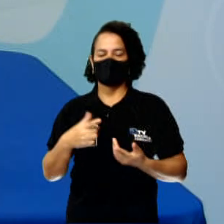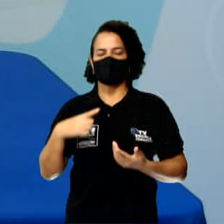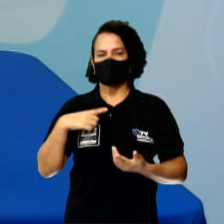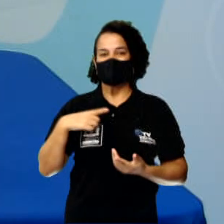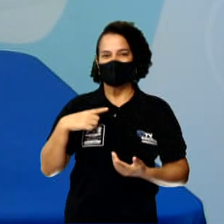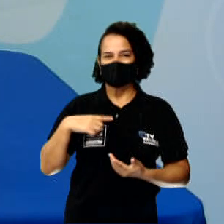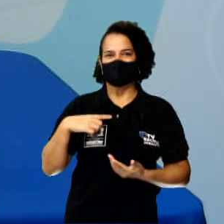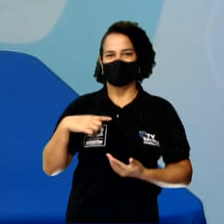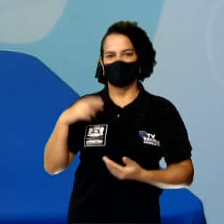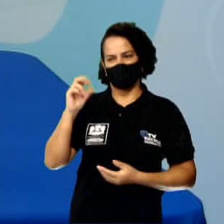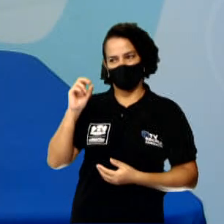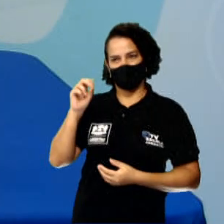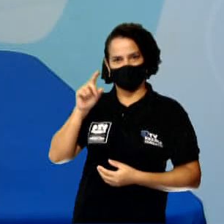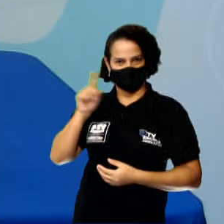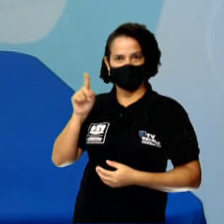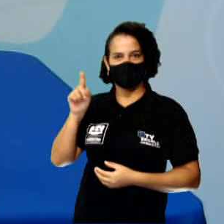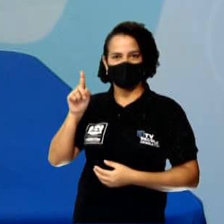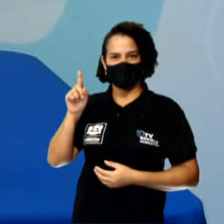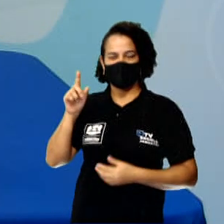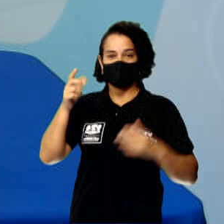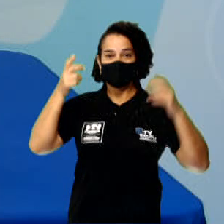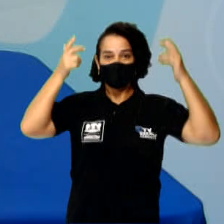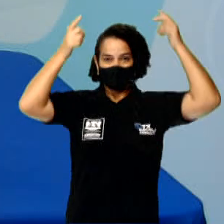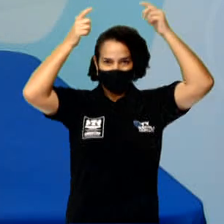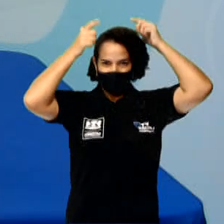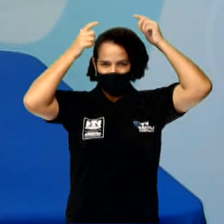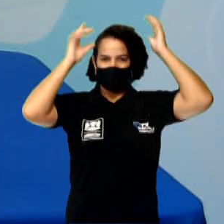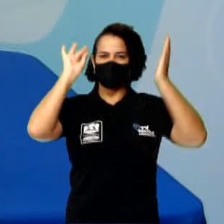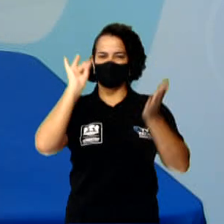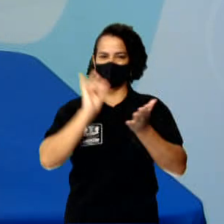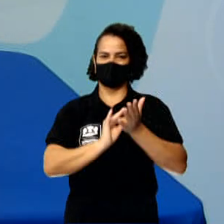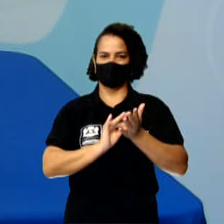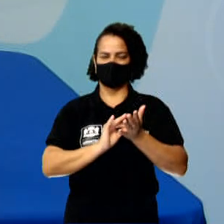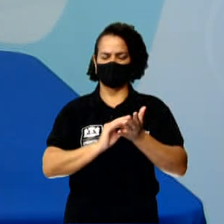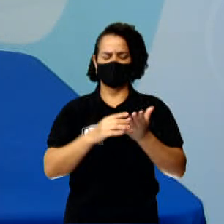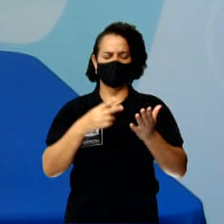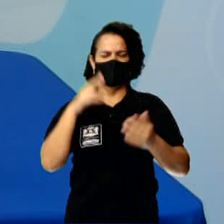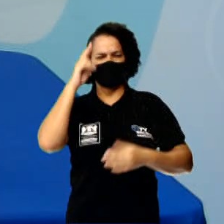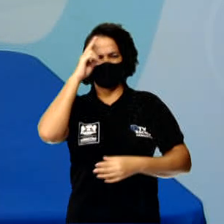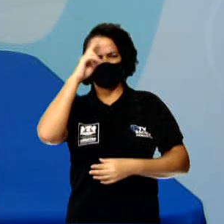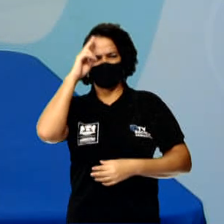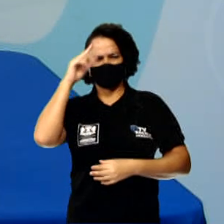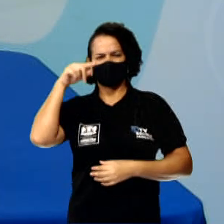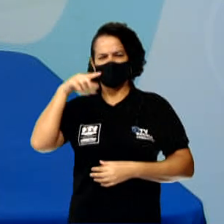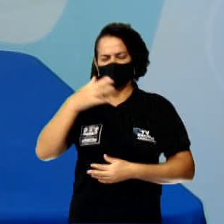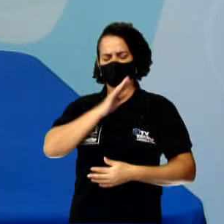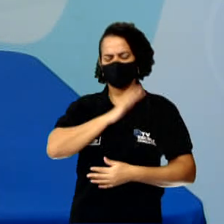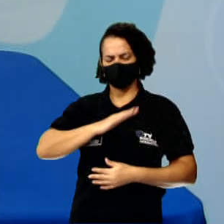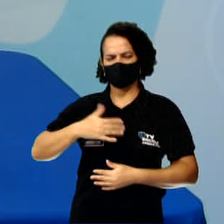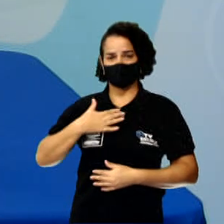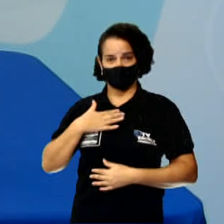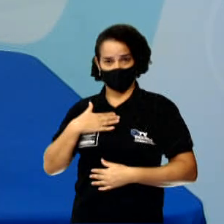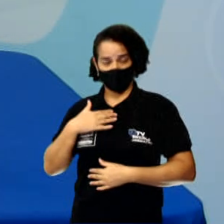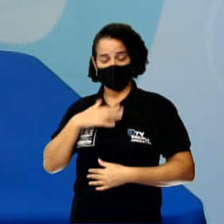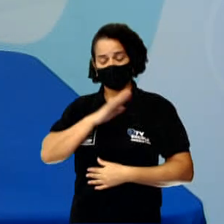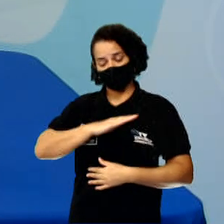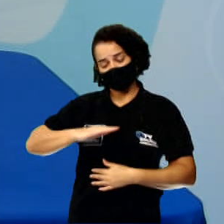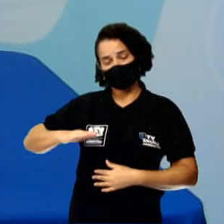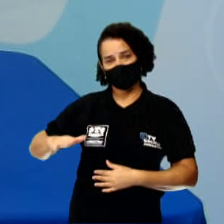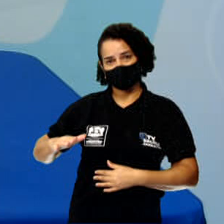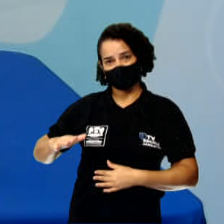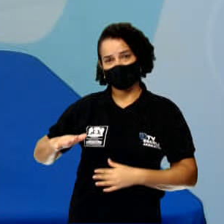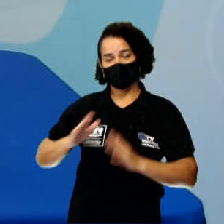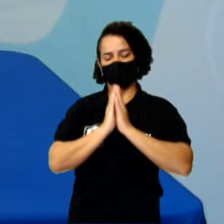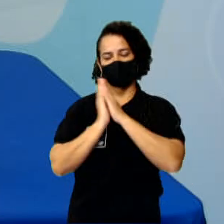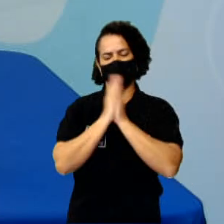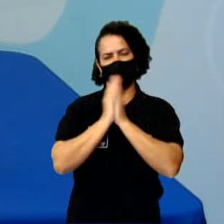rainha. E essa história eu escrevi porque lá na minha infância eu tive uma boneca que eu adorava brincar com ela, mas que num belo